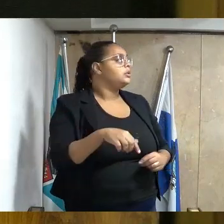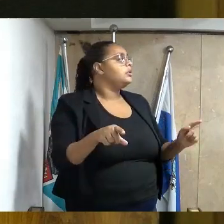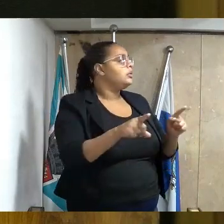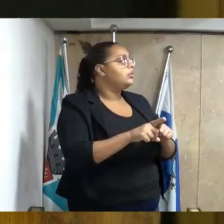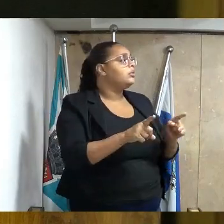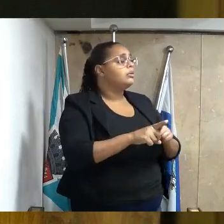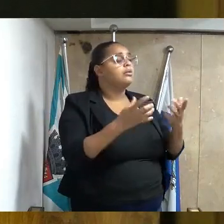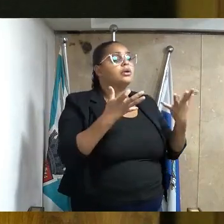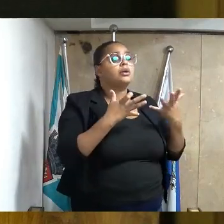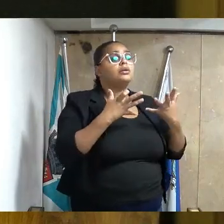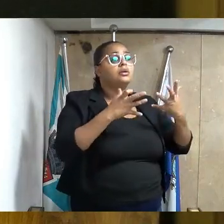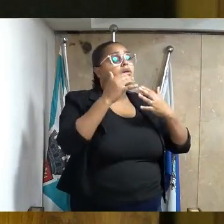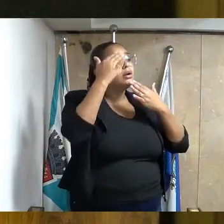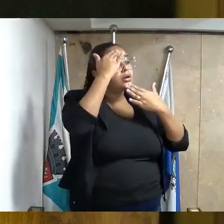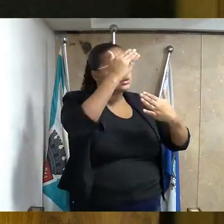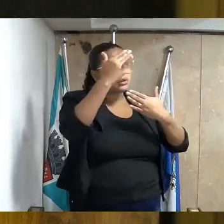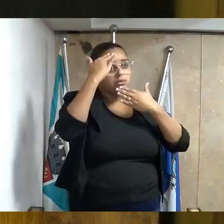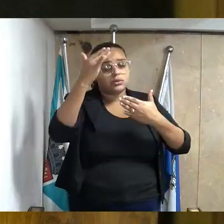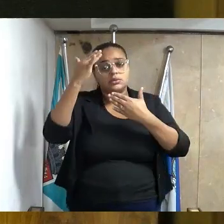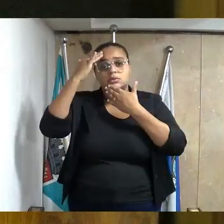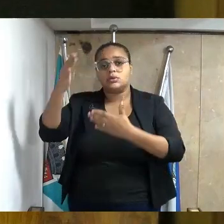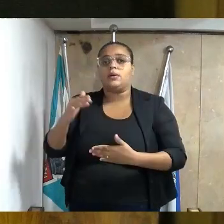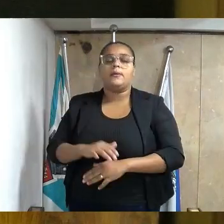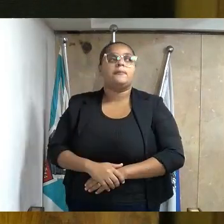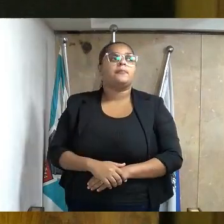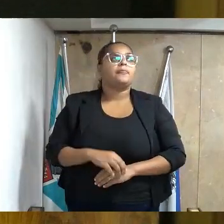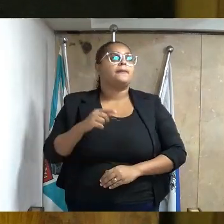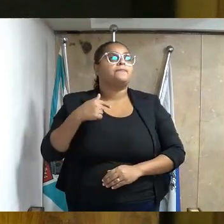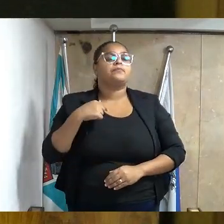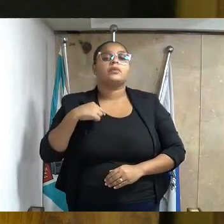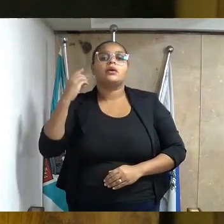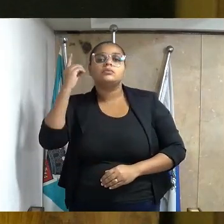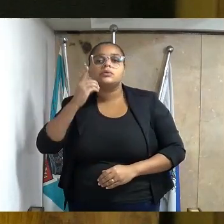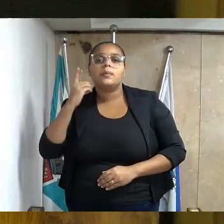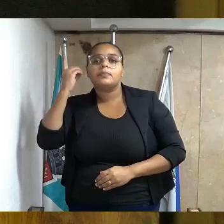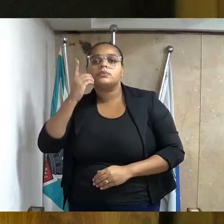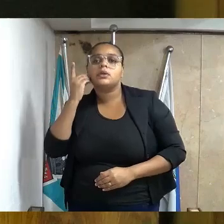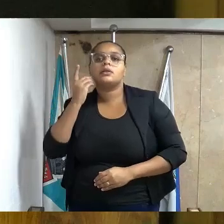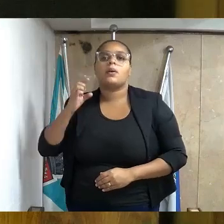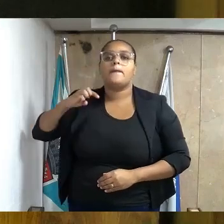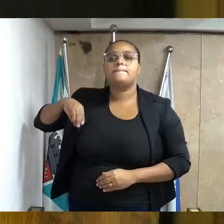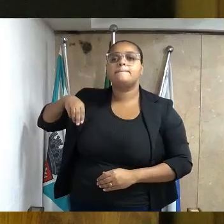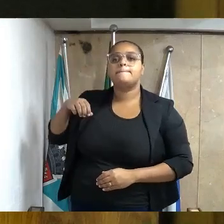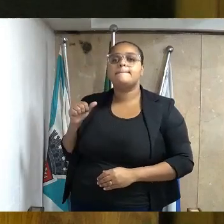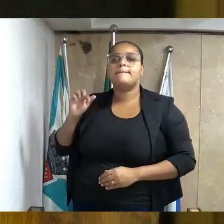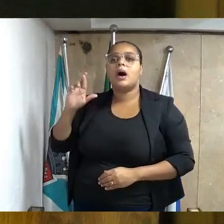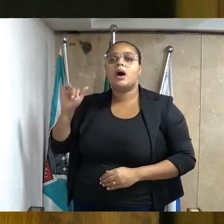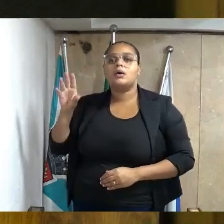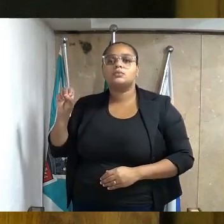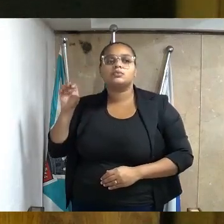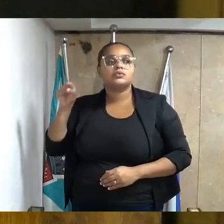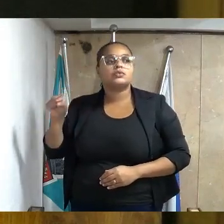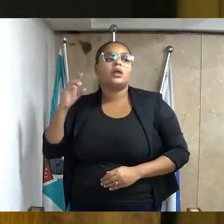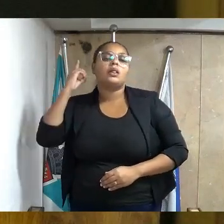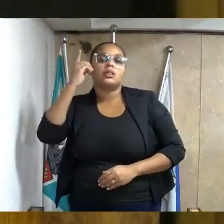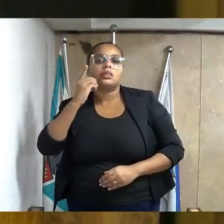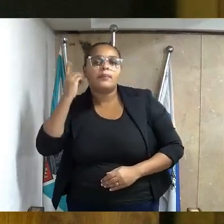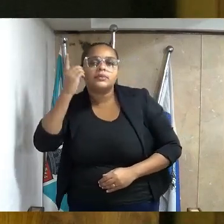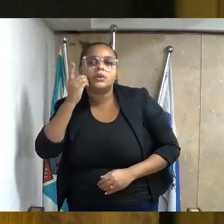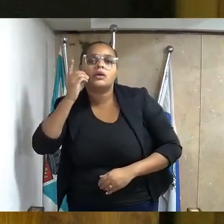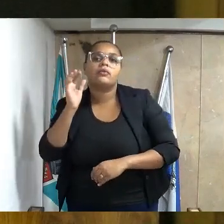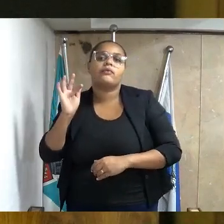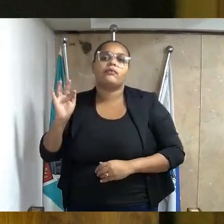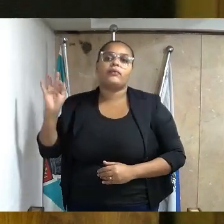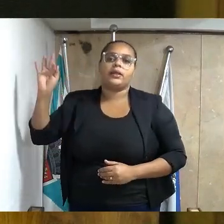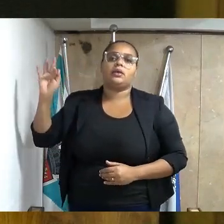certa forma aqui agradecer o deputado Marcos Tavares, nosso deputado federal eleito pelo município